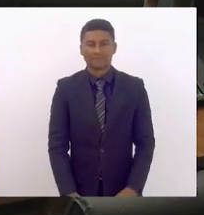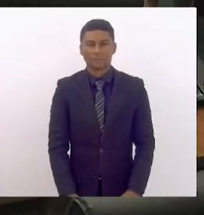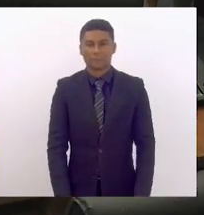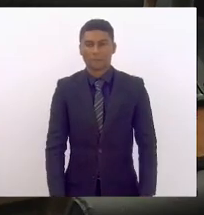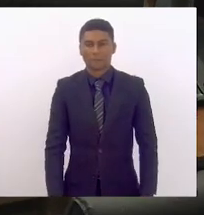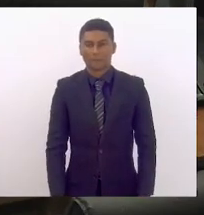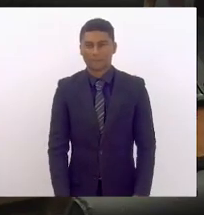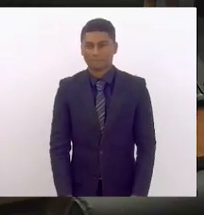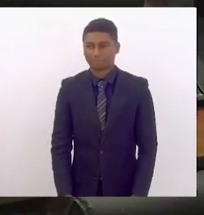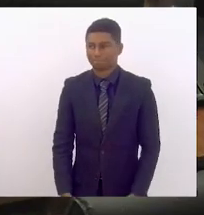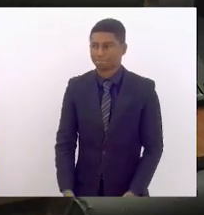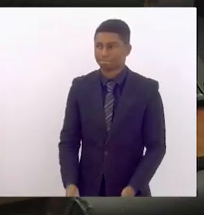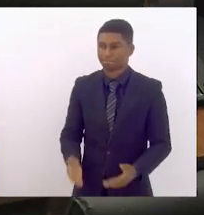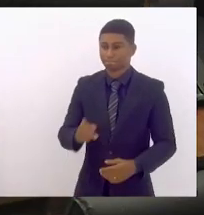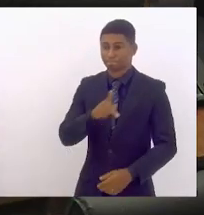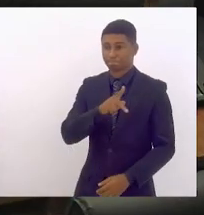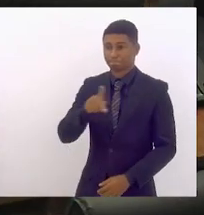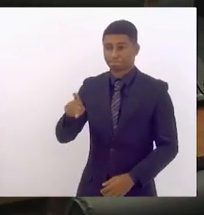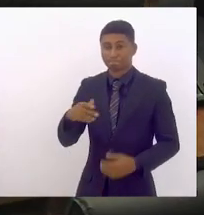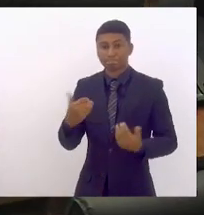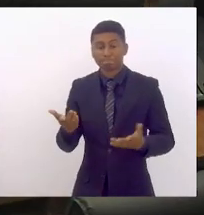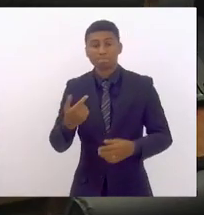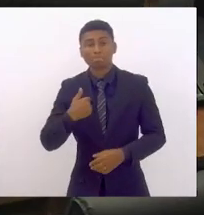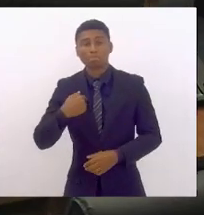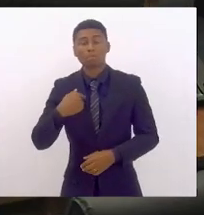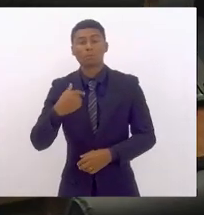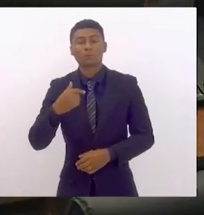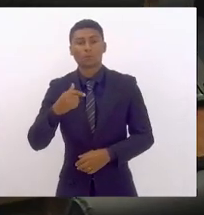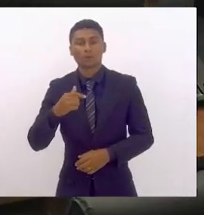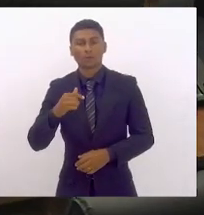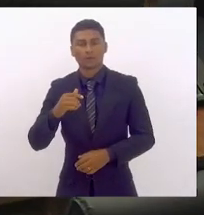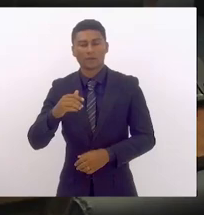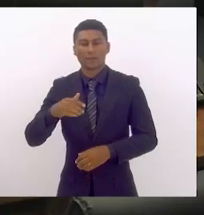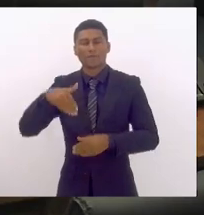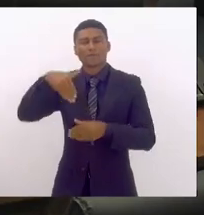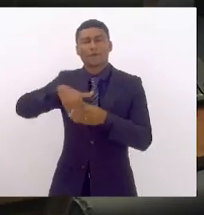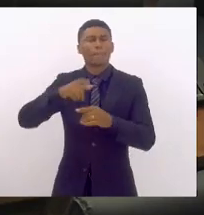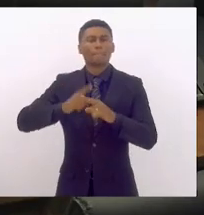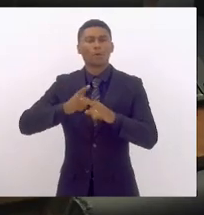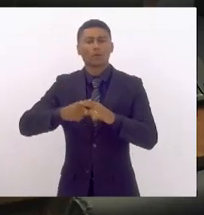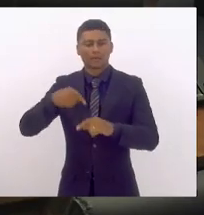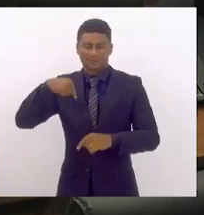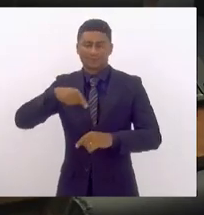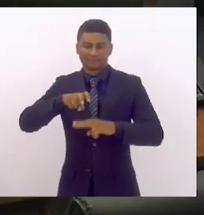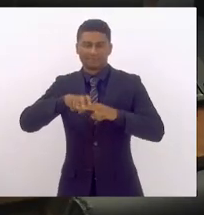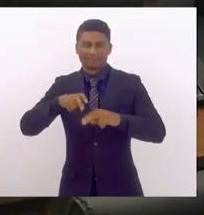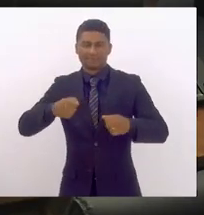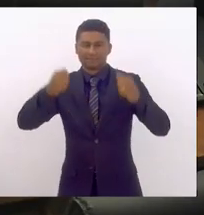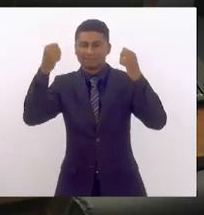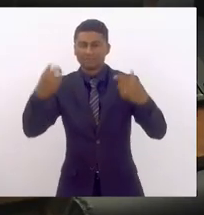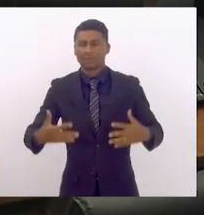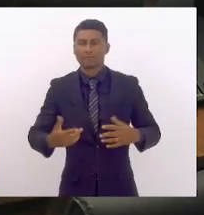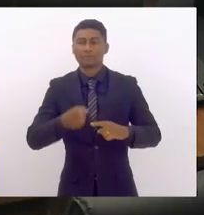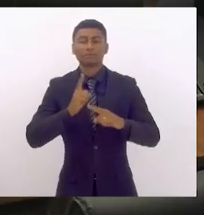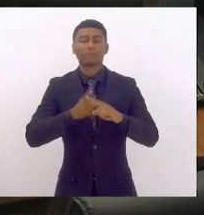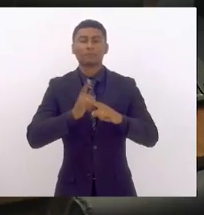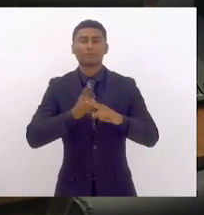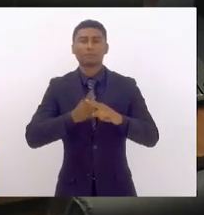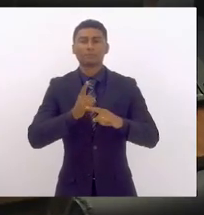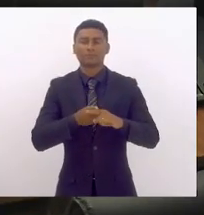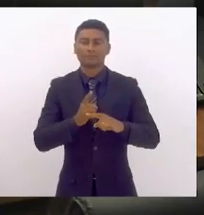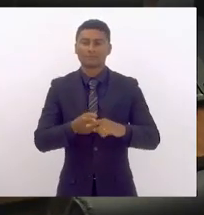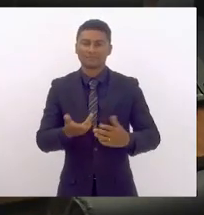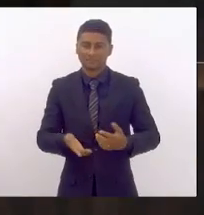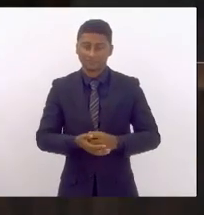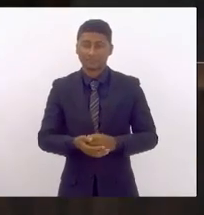Presidente eu vou tomar liberdade de fazer a minha manifestação de voto por aqui porque eu não podia deixar